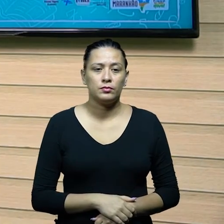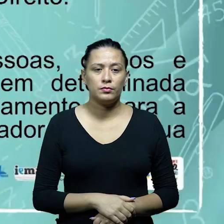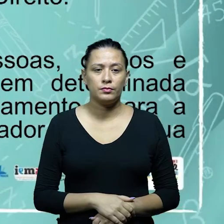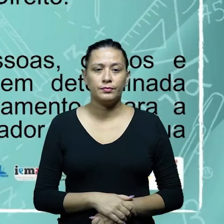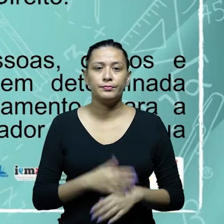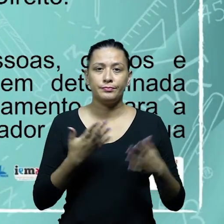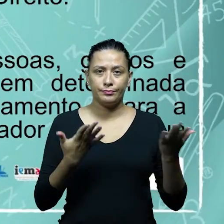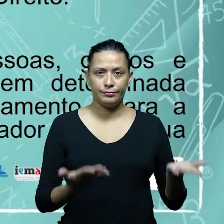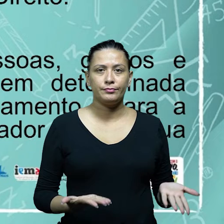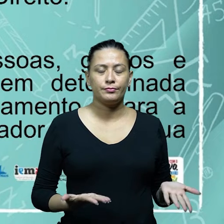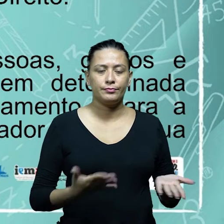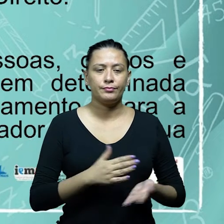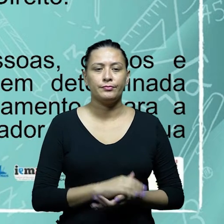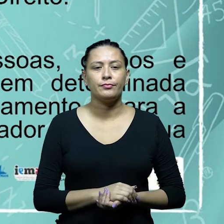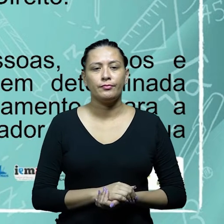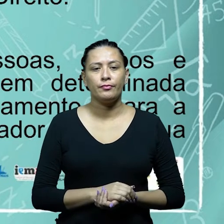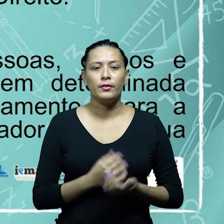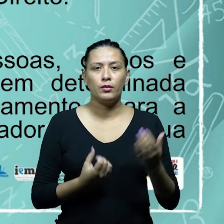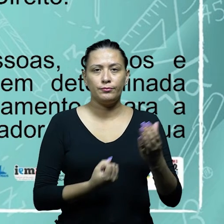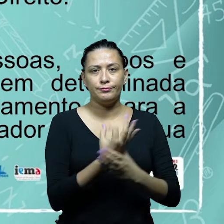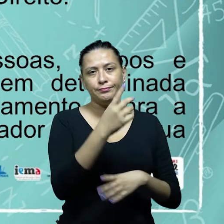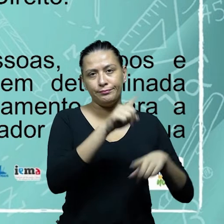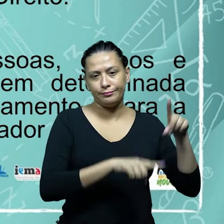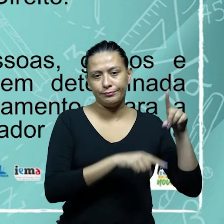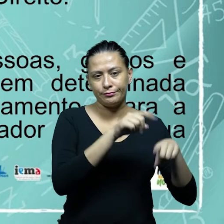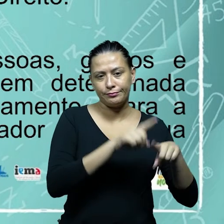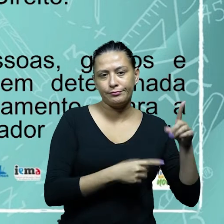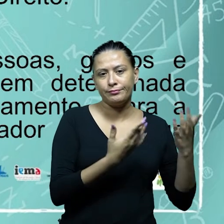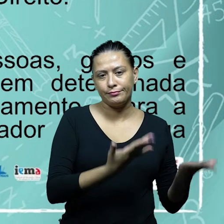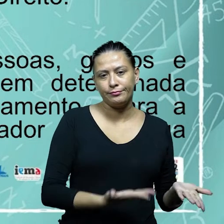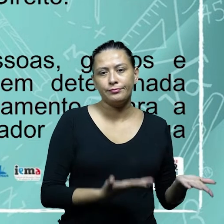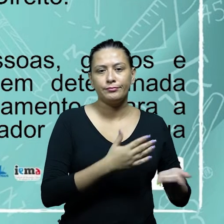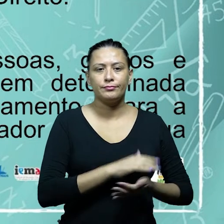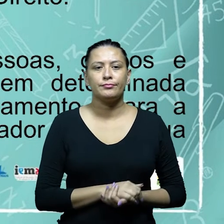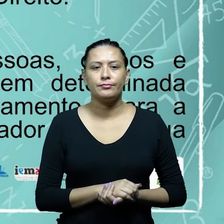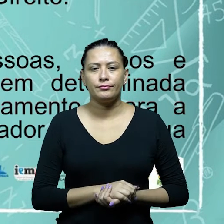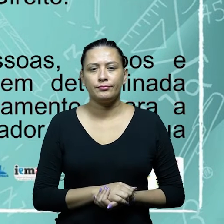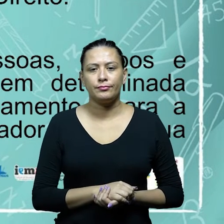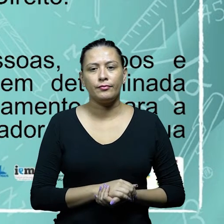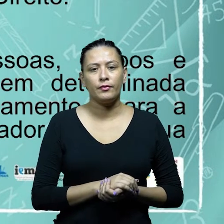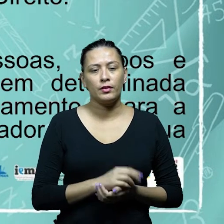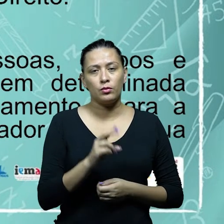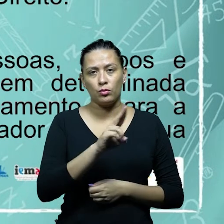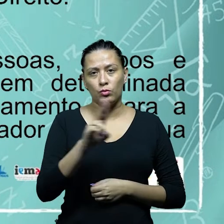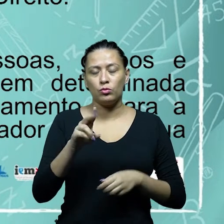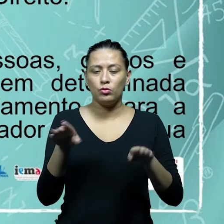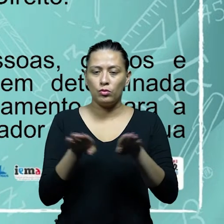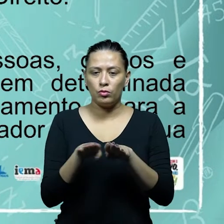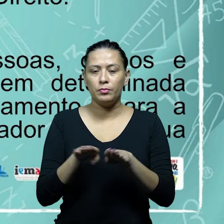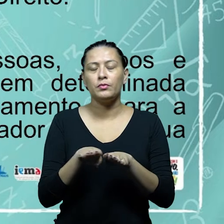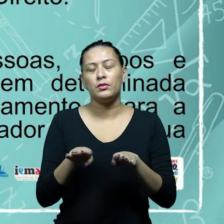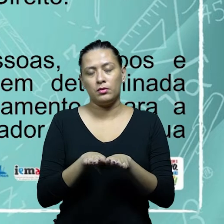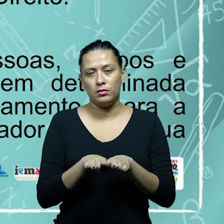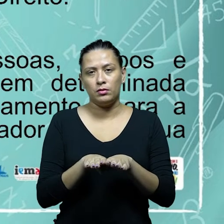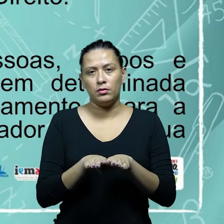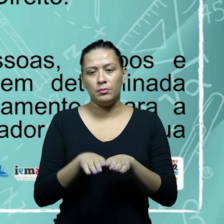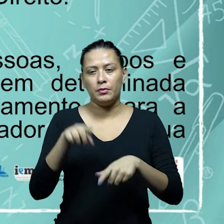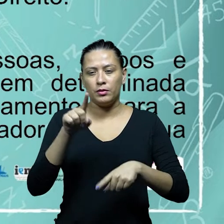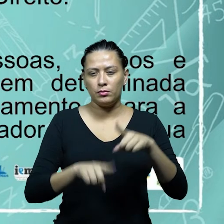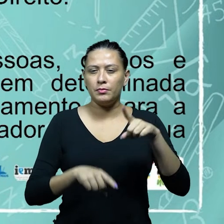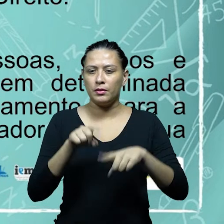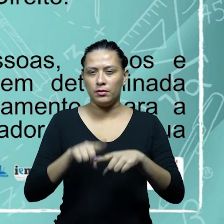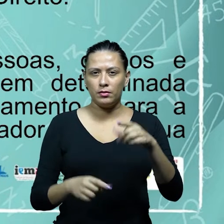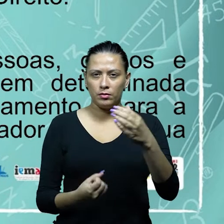formais é bom aqui na fonte material eh também chamadas de matéria-prima